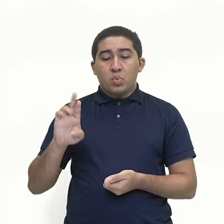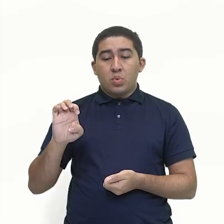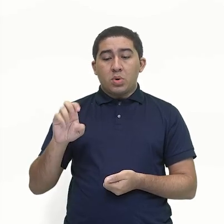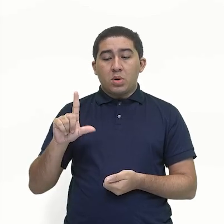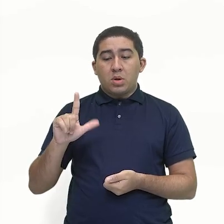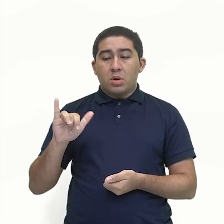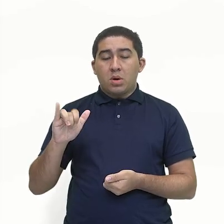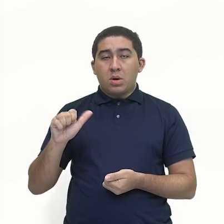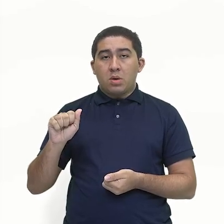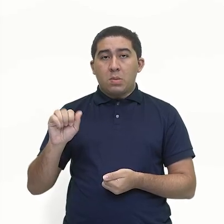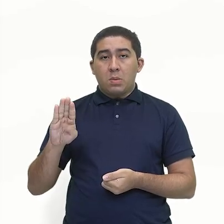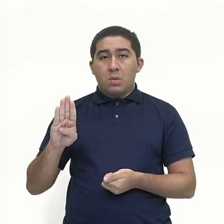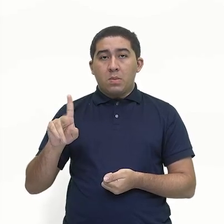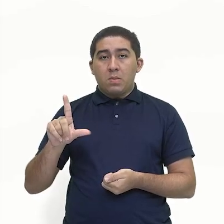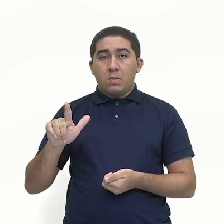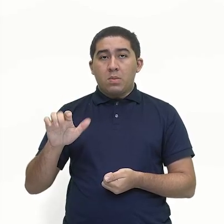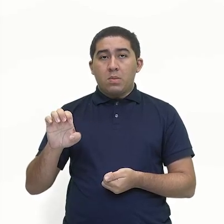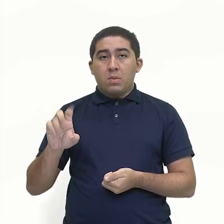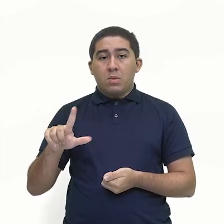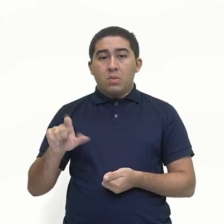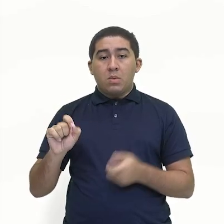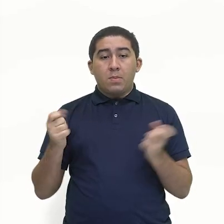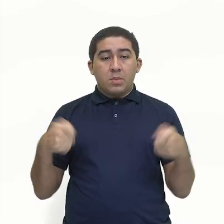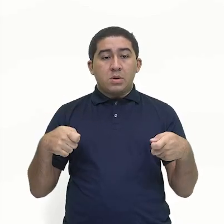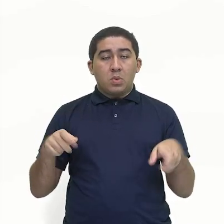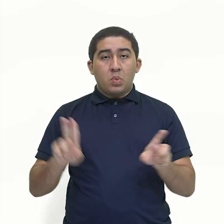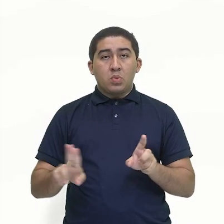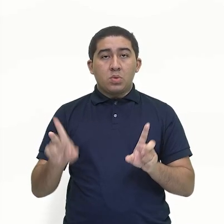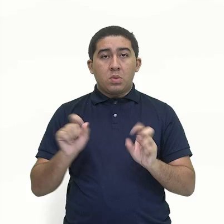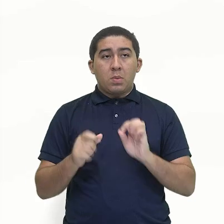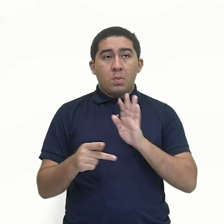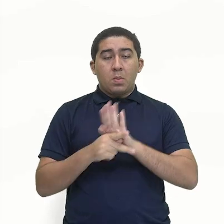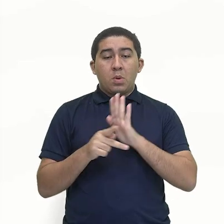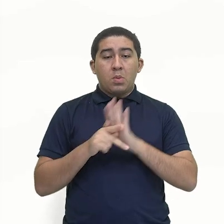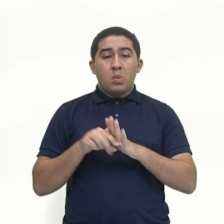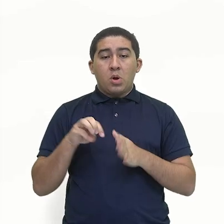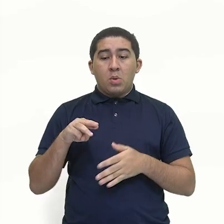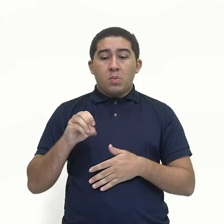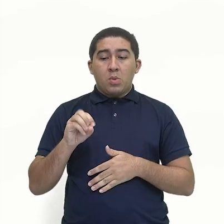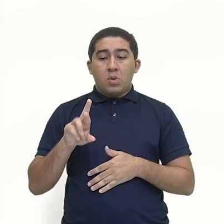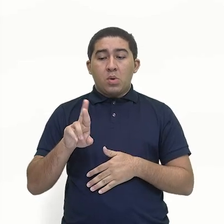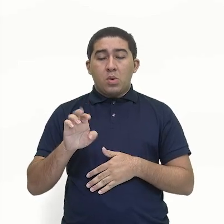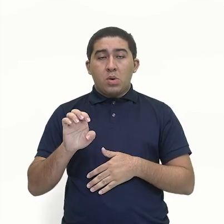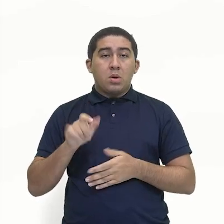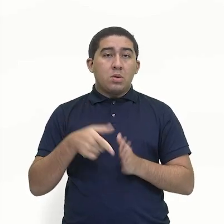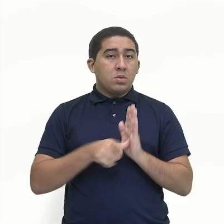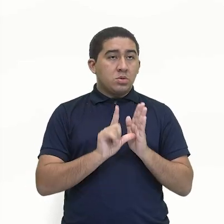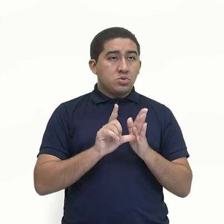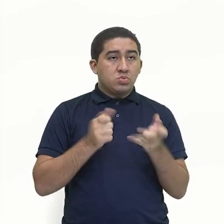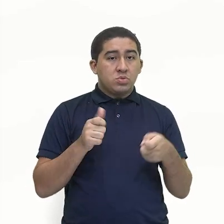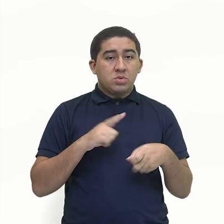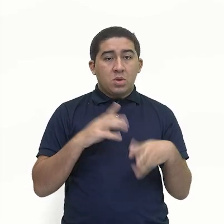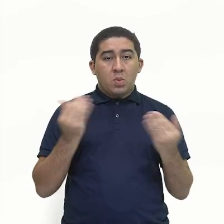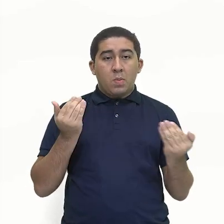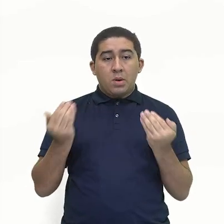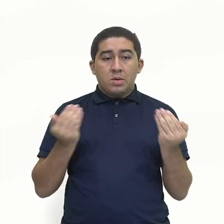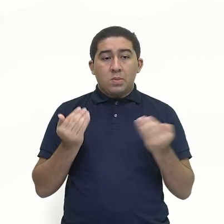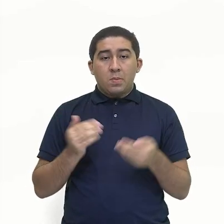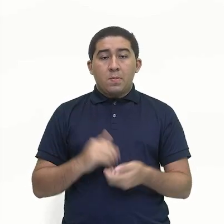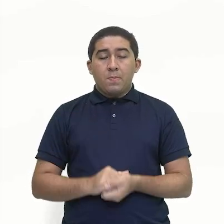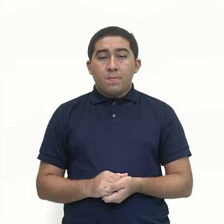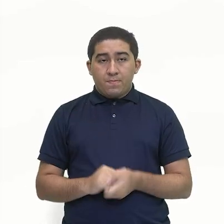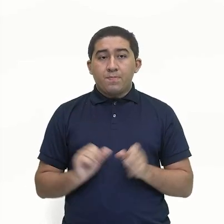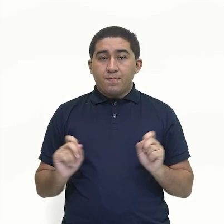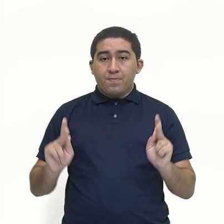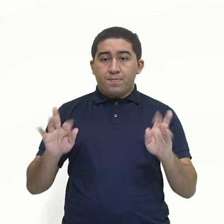reliable. 3 sílabas, e isso eu devo utilizar, então, o more antes dele para formar um comparativo,